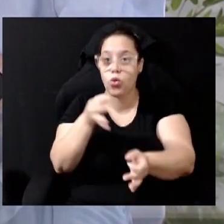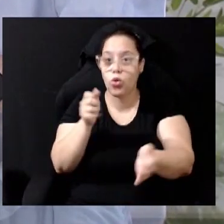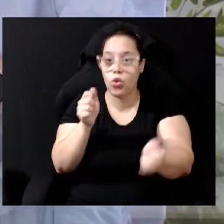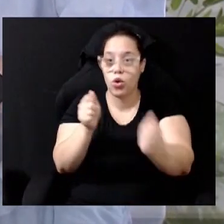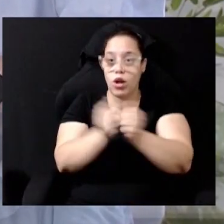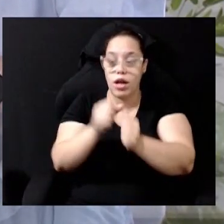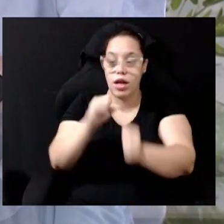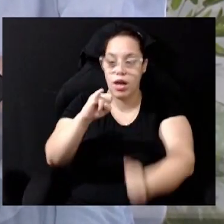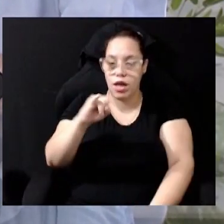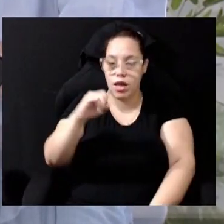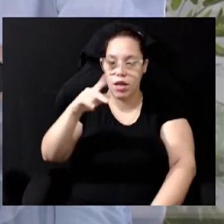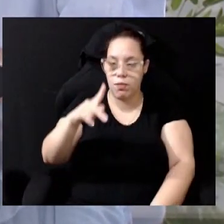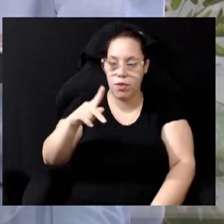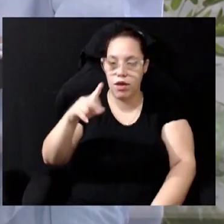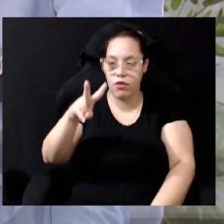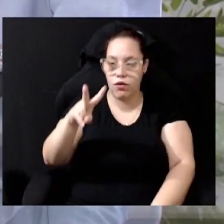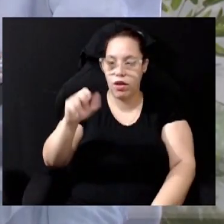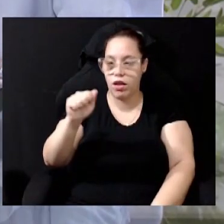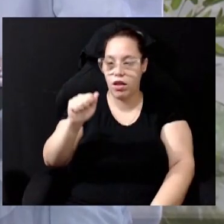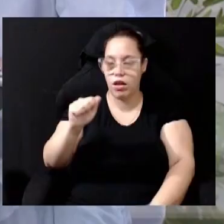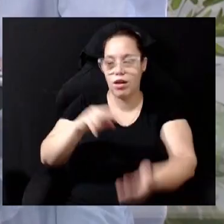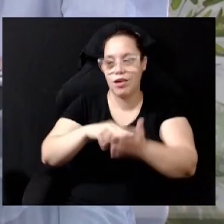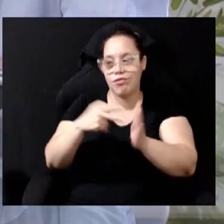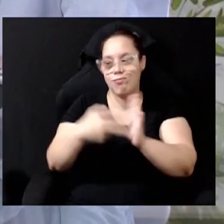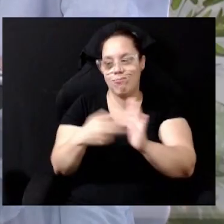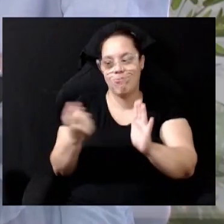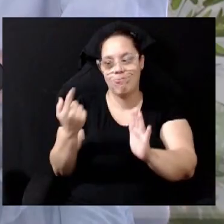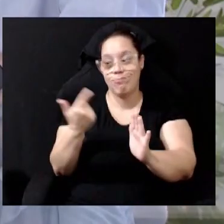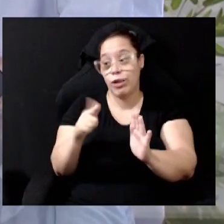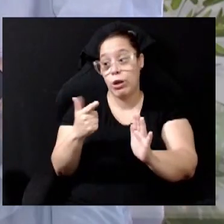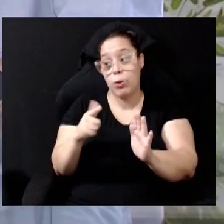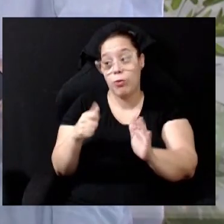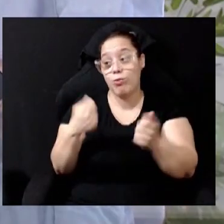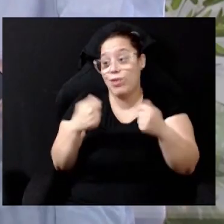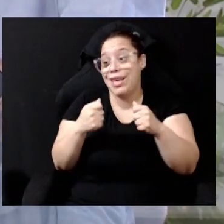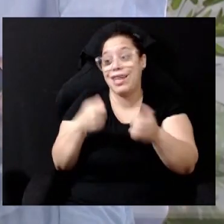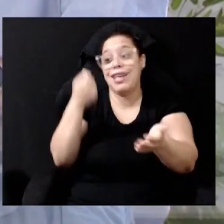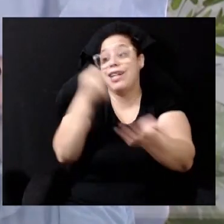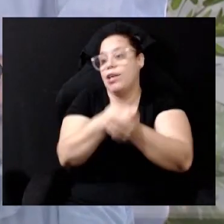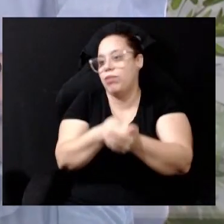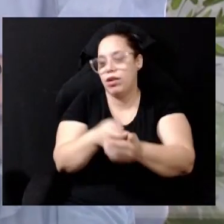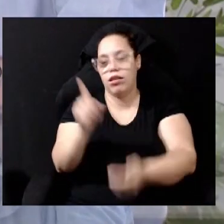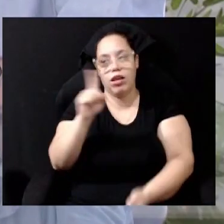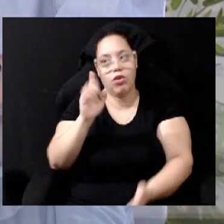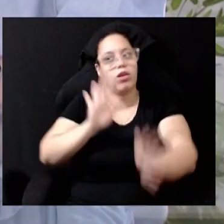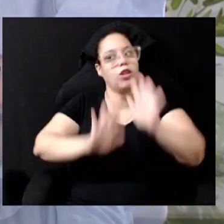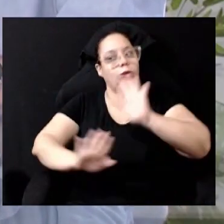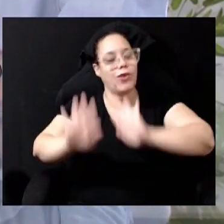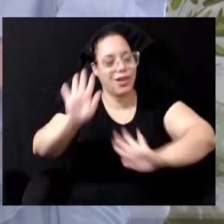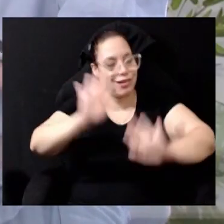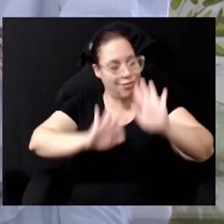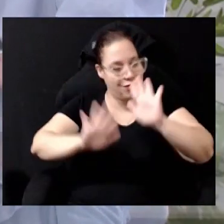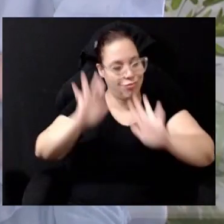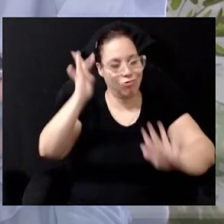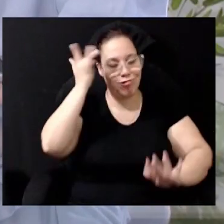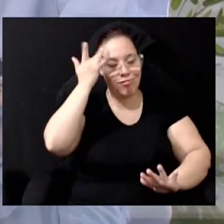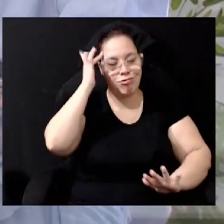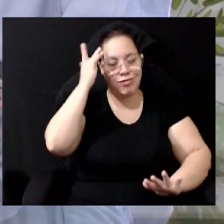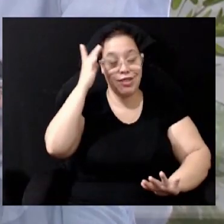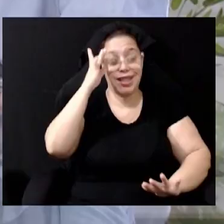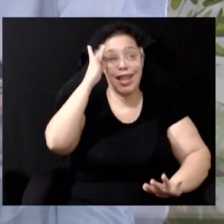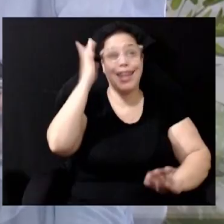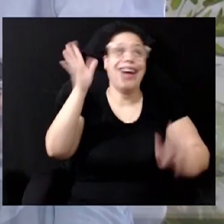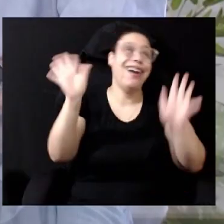isso não significa que a pessoa não deva pagar, né? Tem que tomar esse cuidado para achar que, né, tem gente que acha, não, o